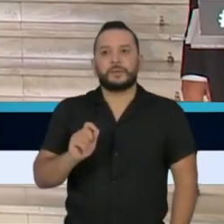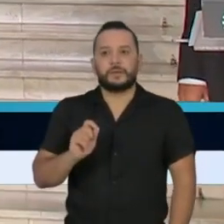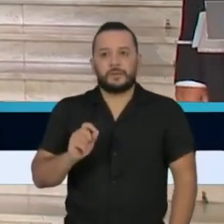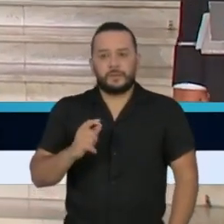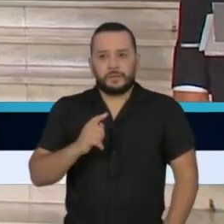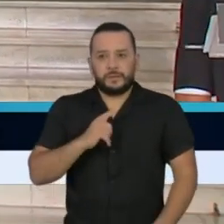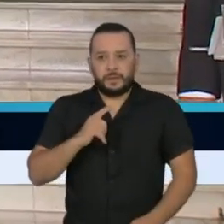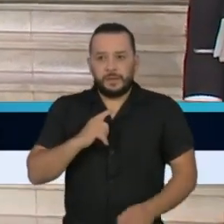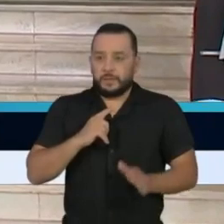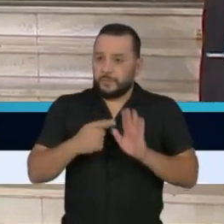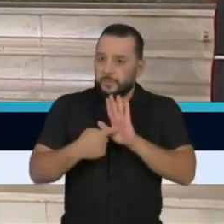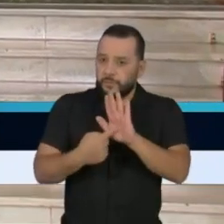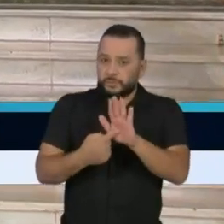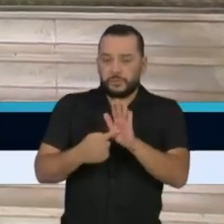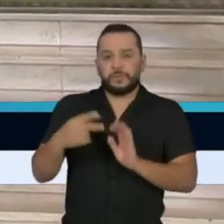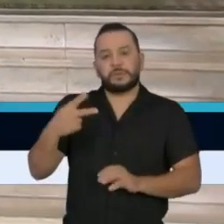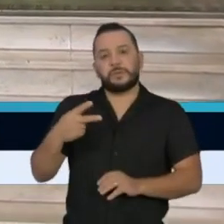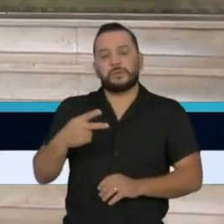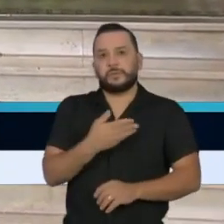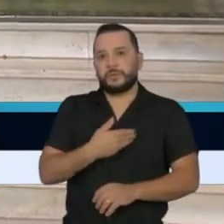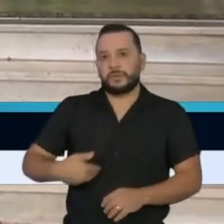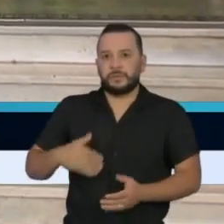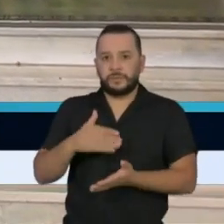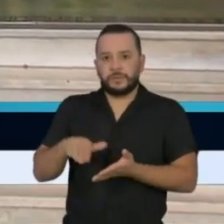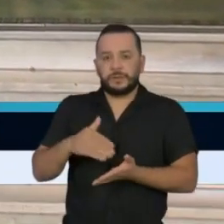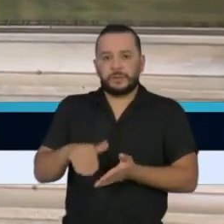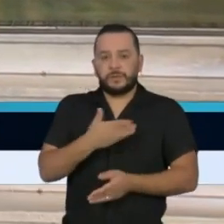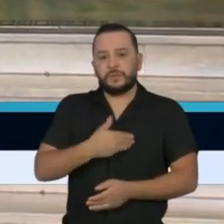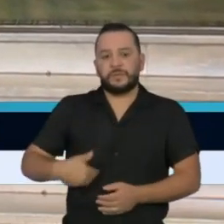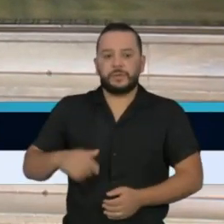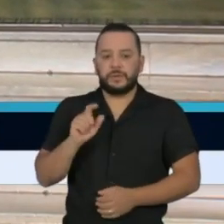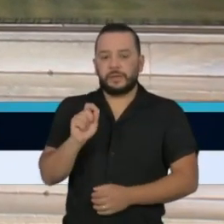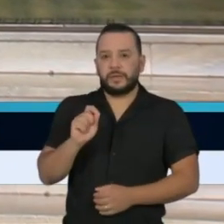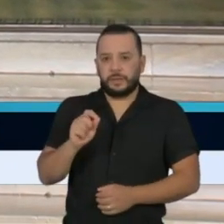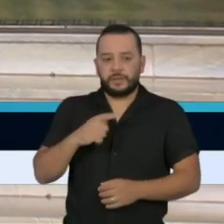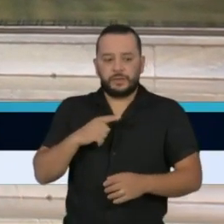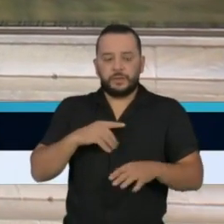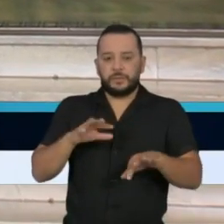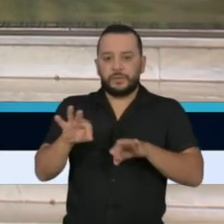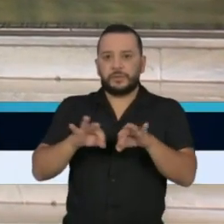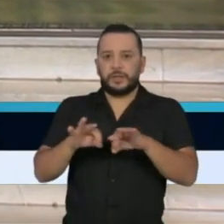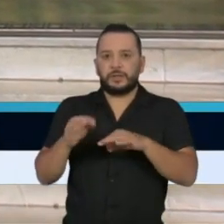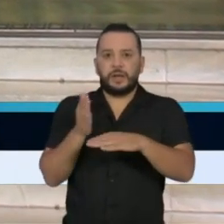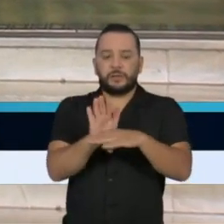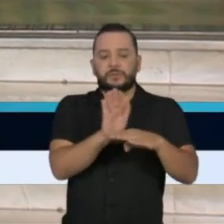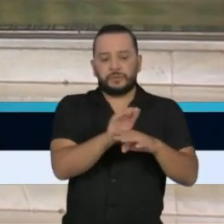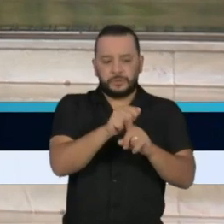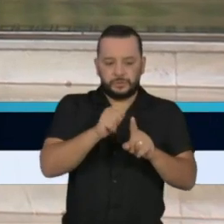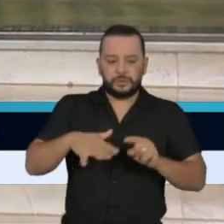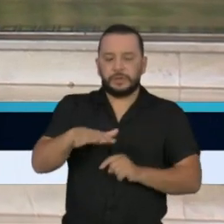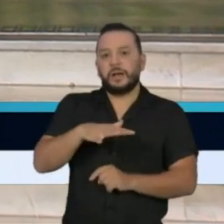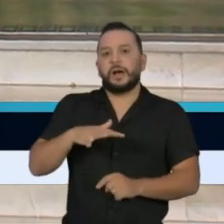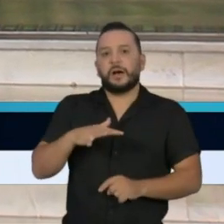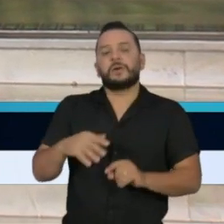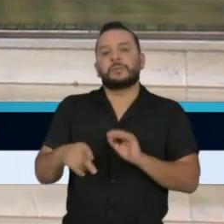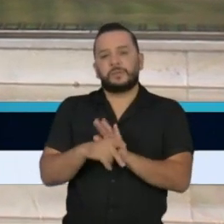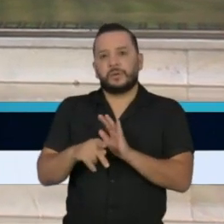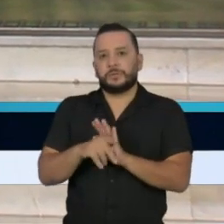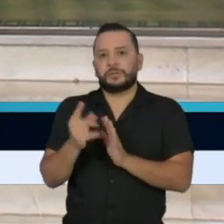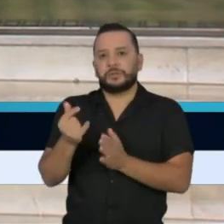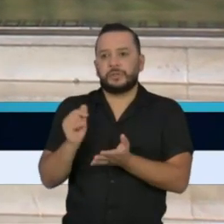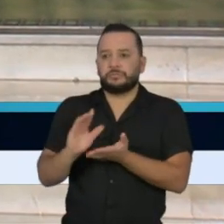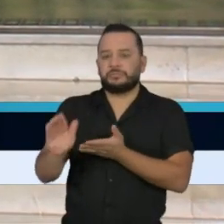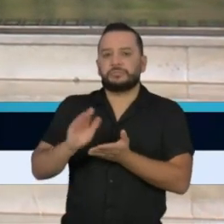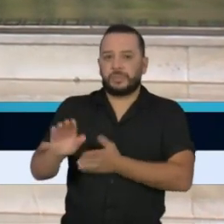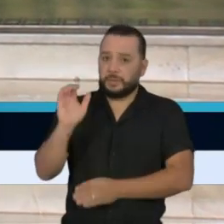do que foi exposto pelo vice-governador e secretário de governo, que o programa de assistência social de recursos